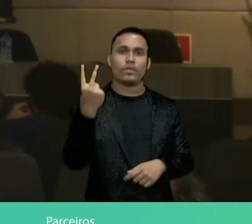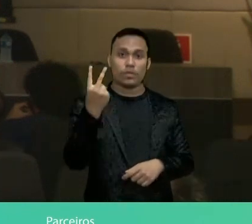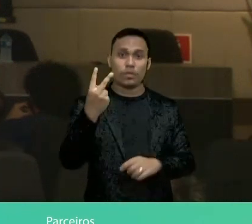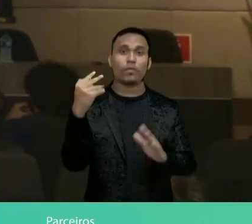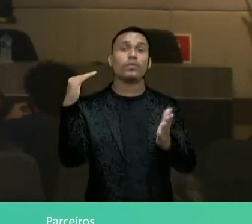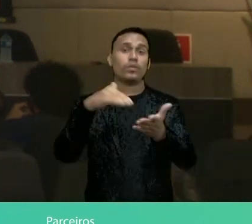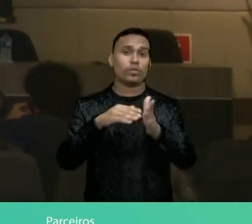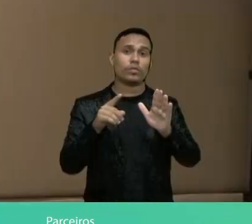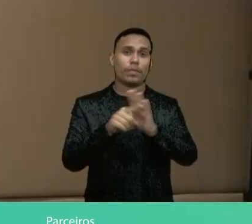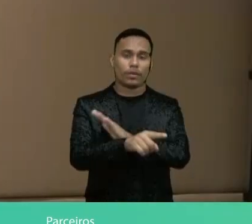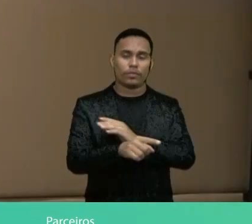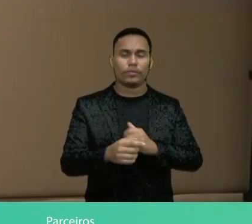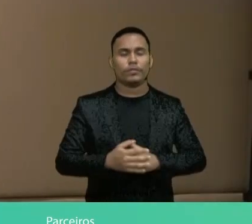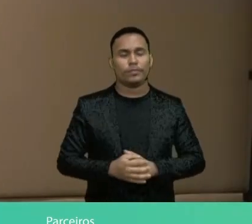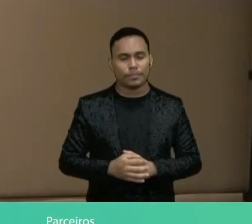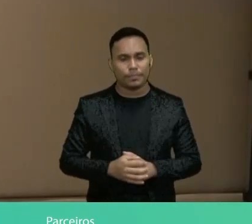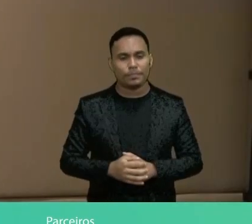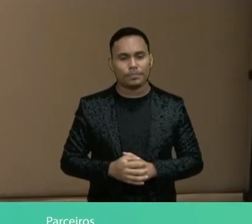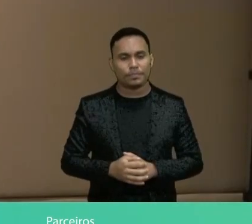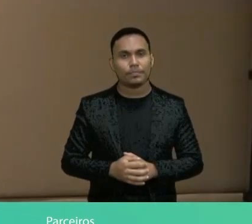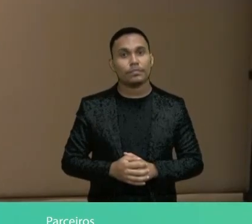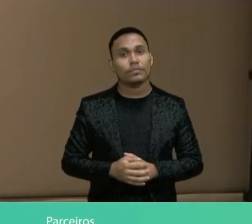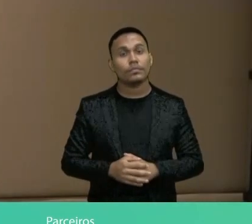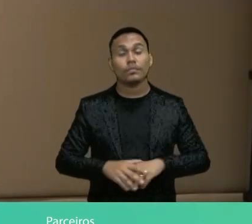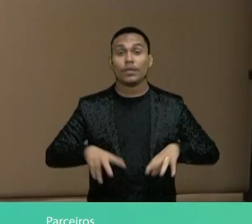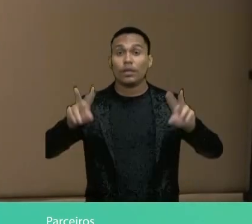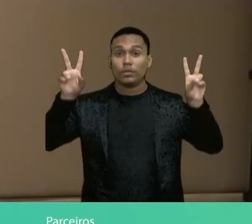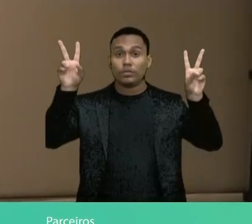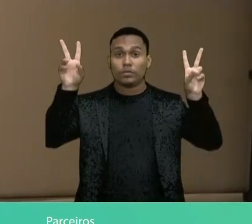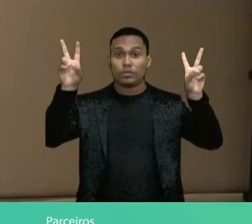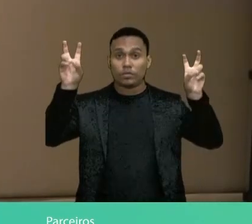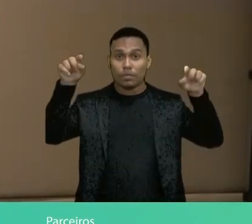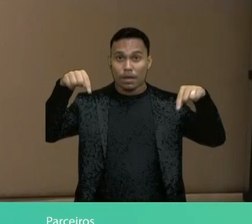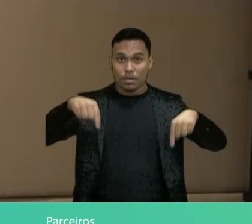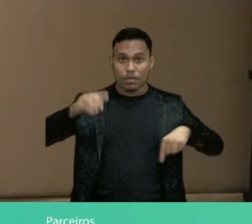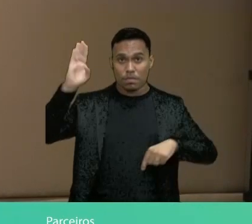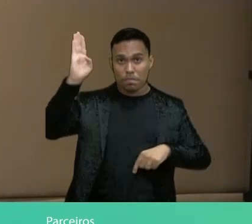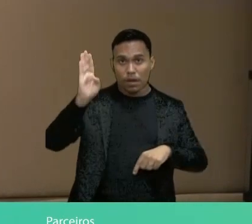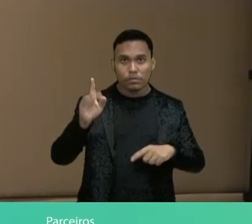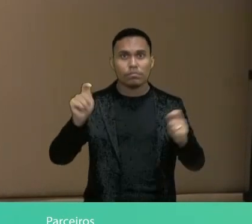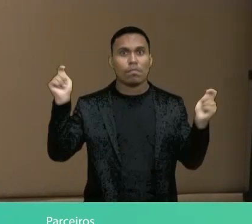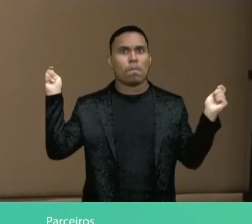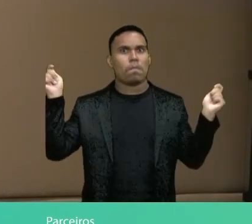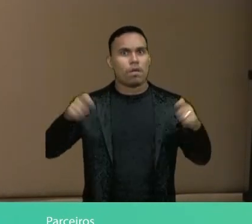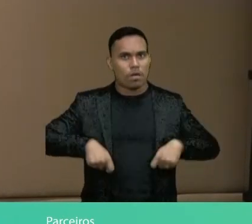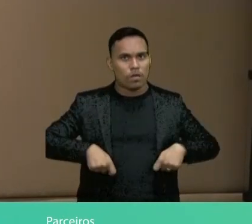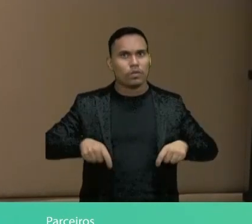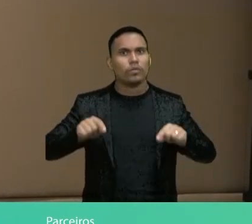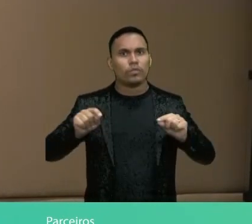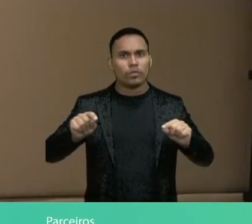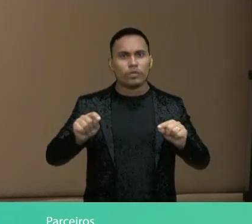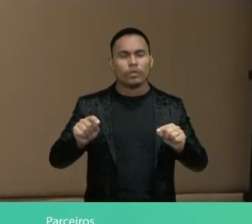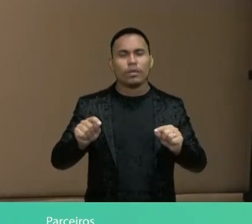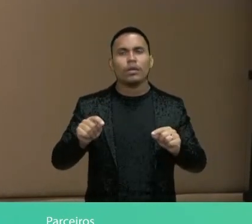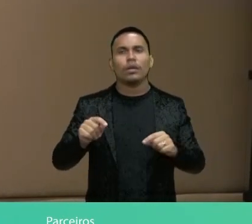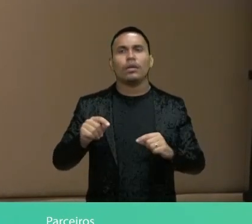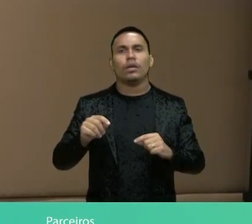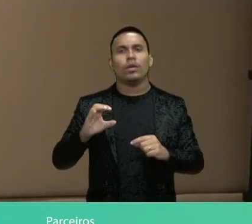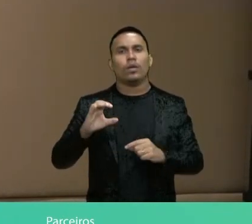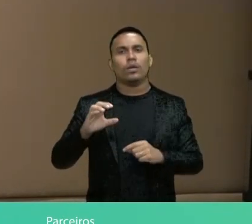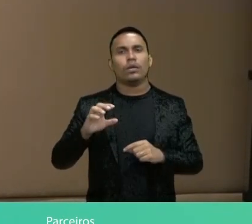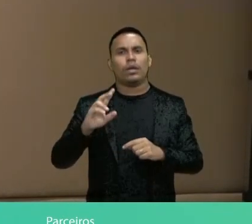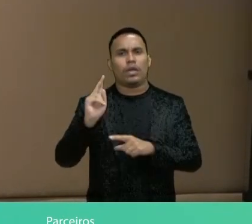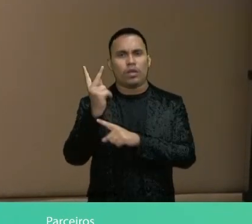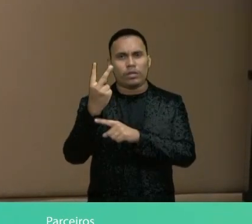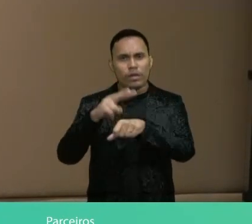is the last question. A potencialidade do Brasil na redução do custo do hidrogênio verde, quando comparado com